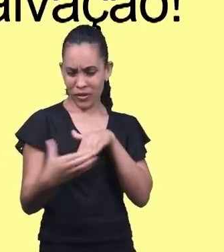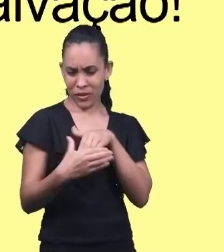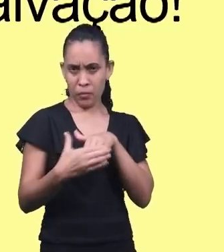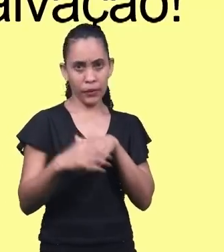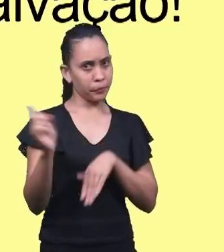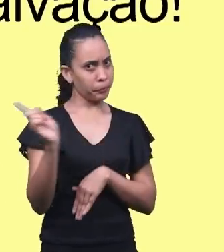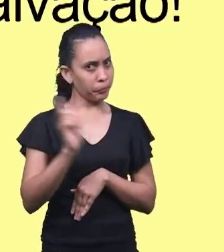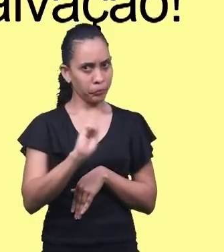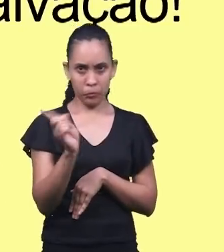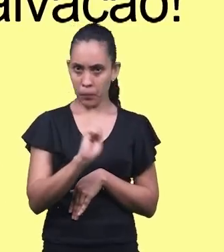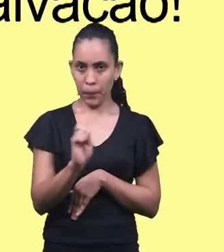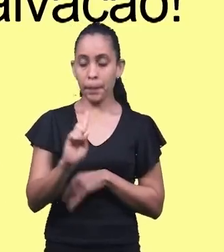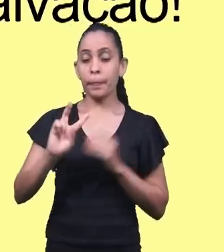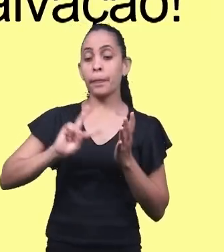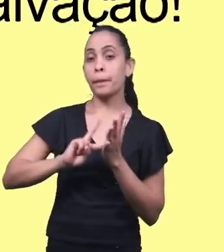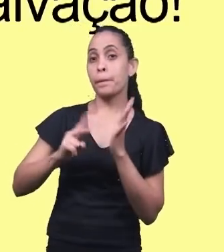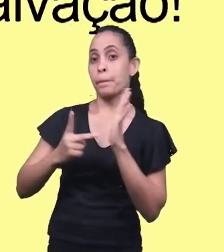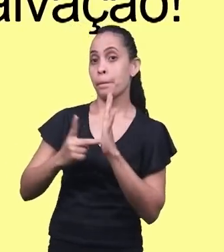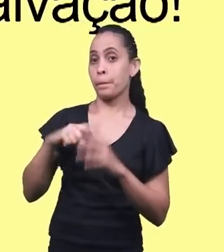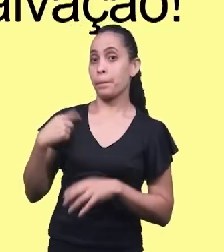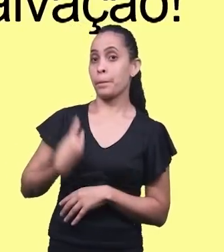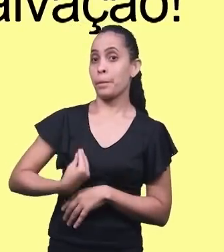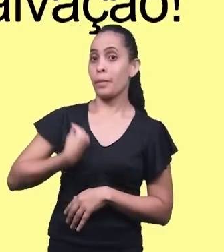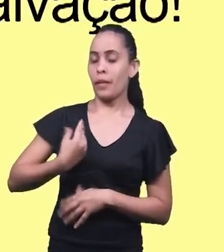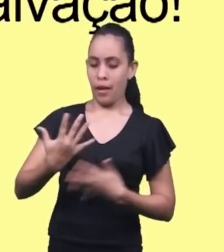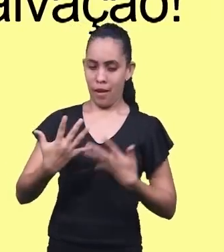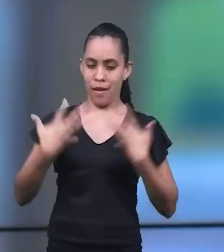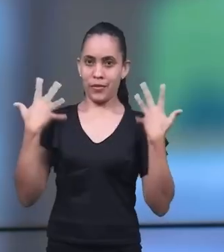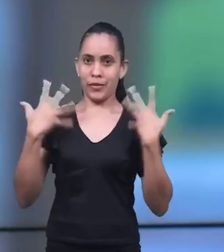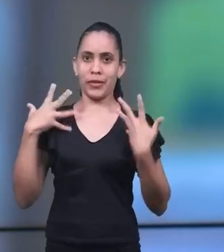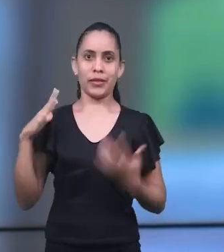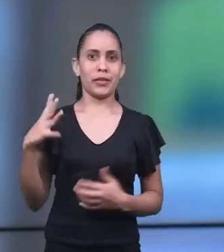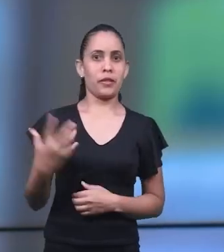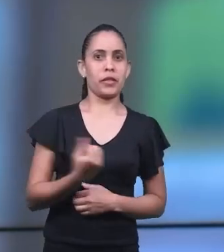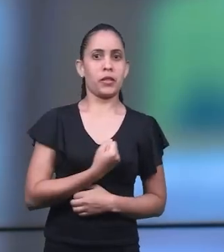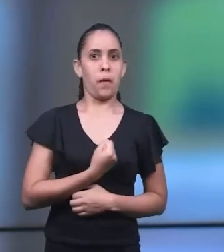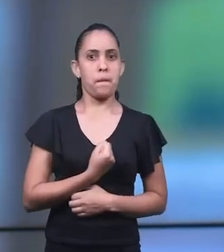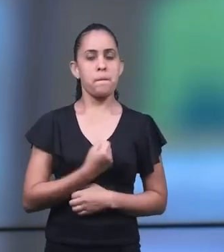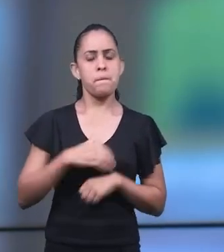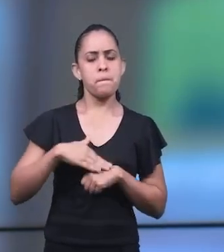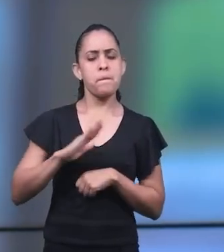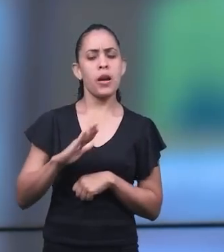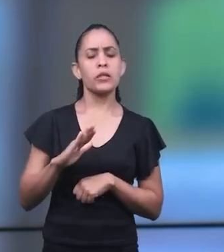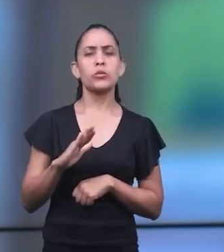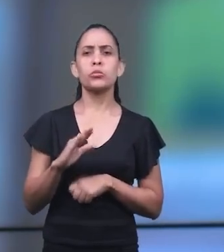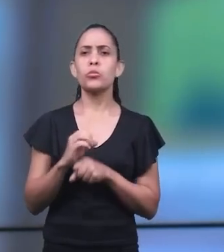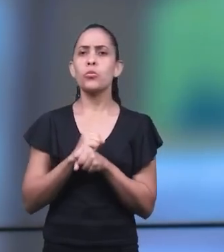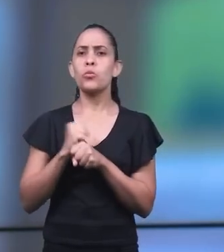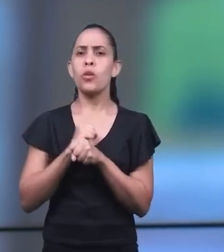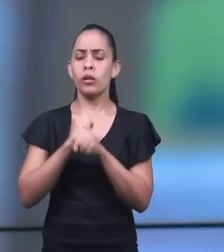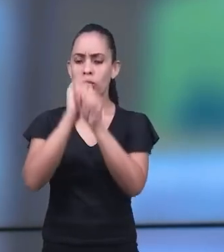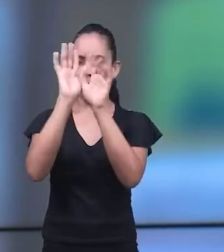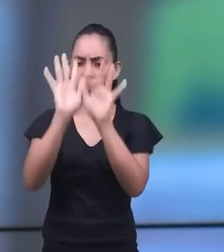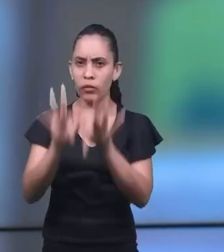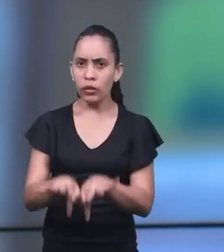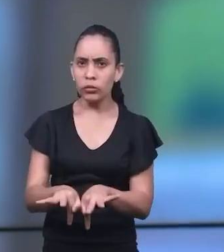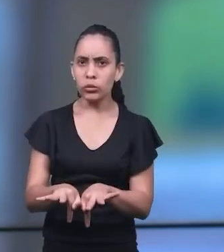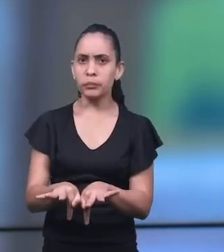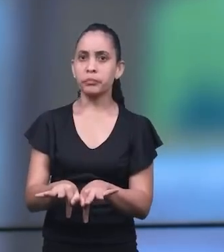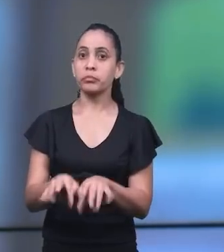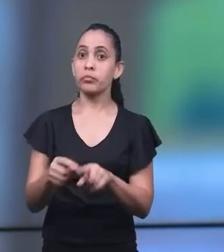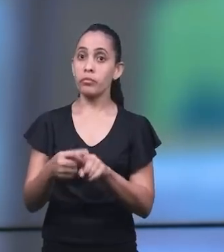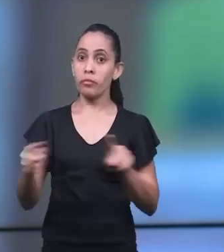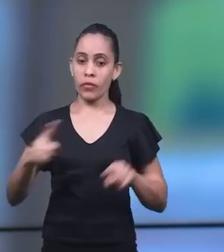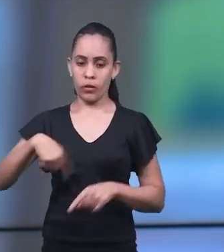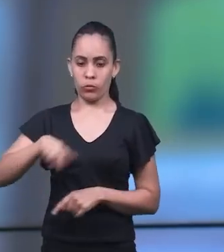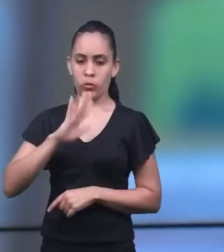para nós o renovo da alegria da salvação. Mais um ano se passou e o nosso coração,